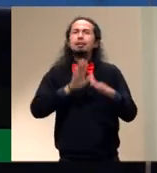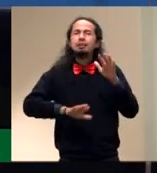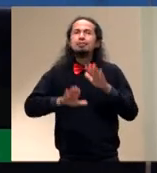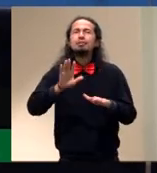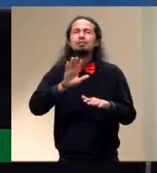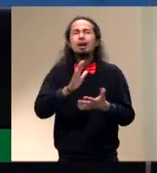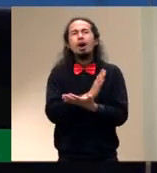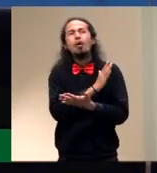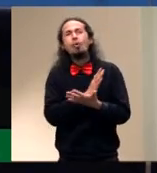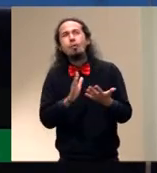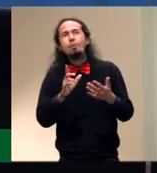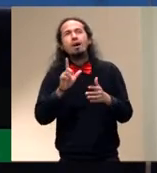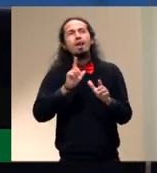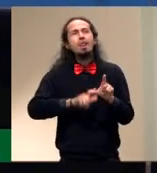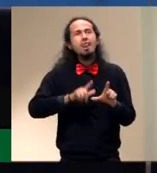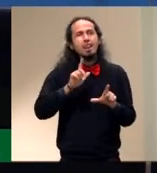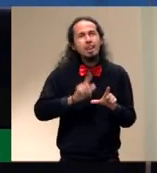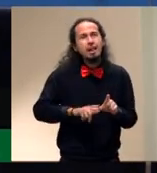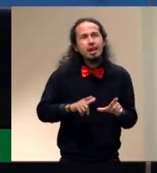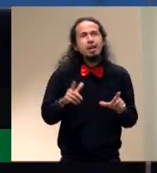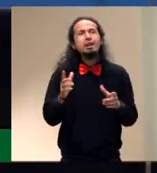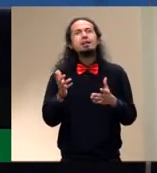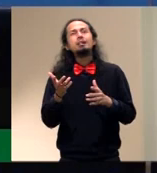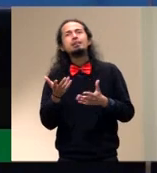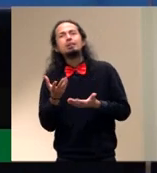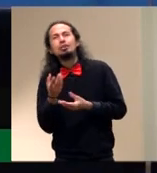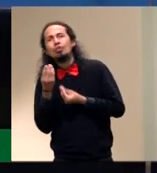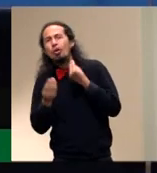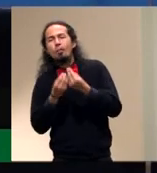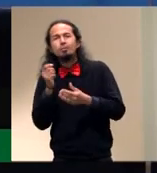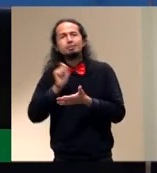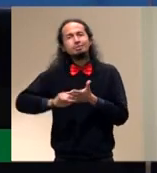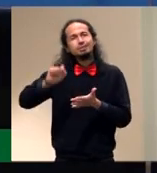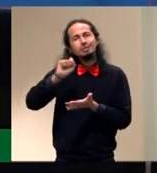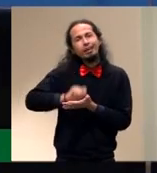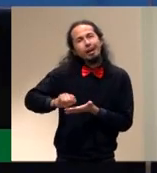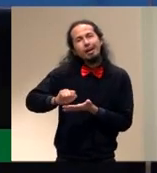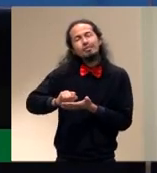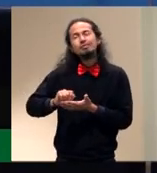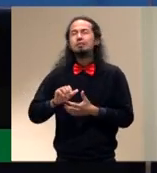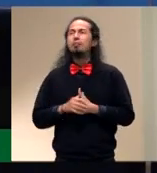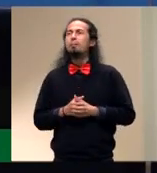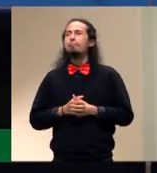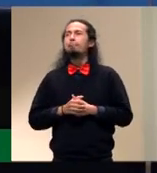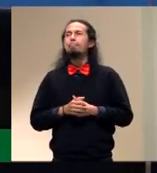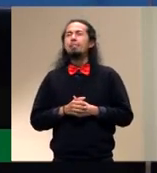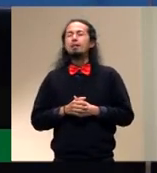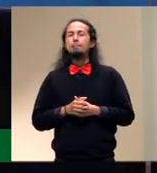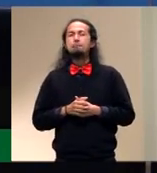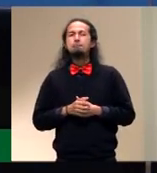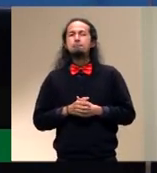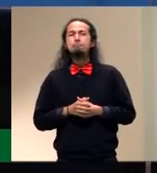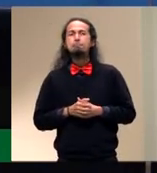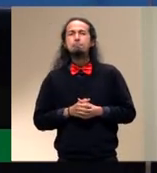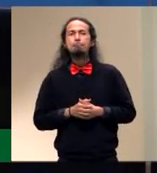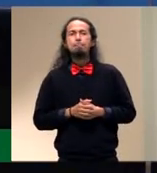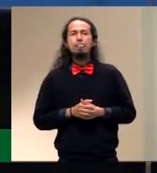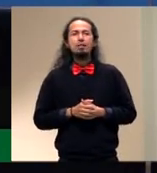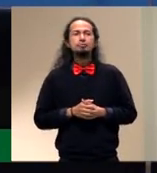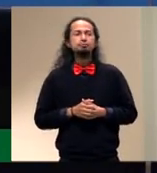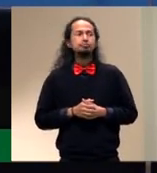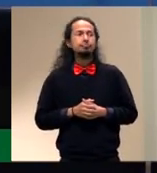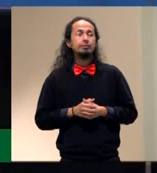como se escreve, mas sem ter um ponto de chegada. Eu acho que talvez eu não